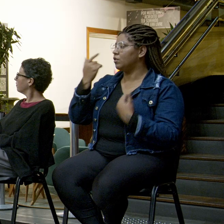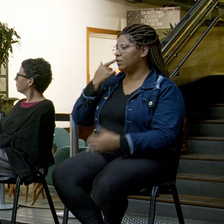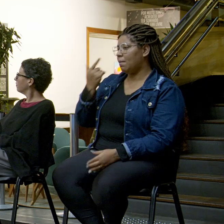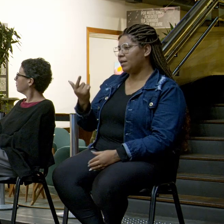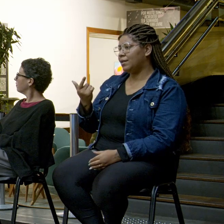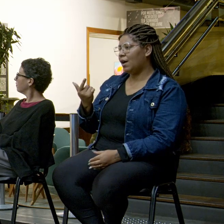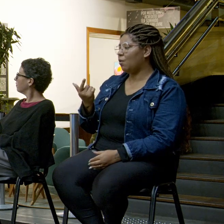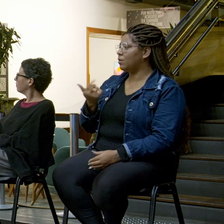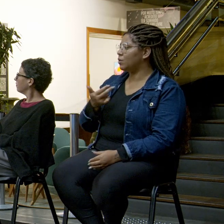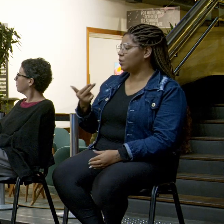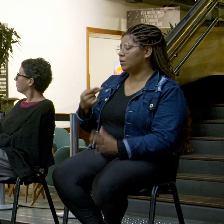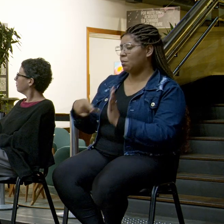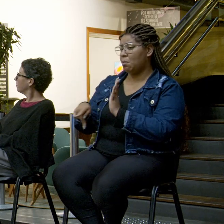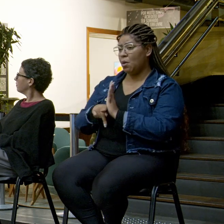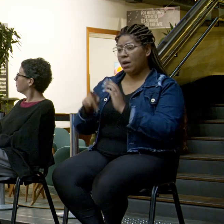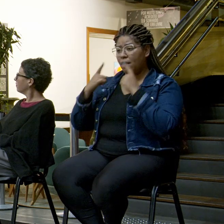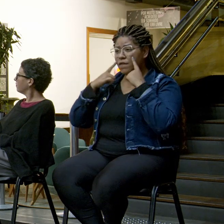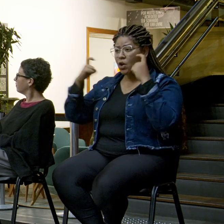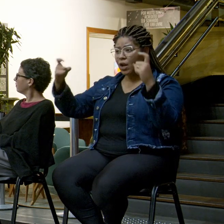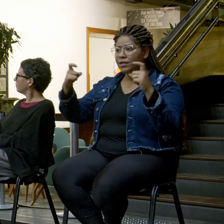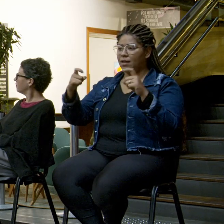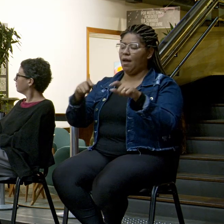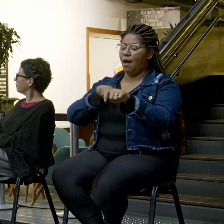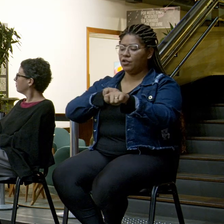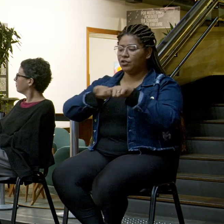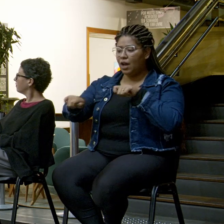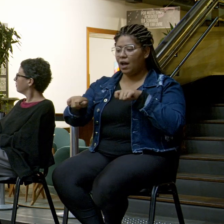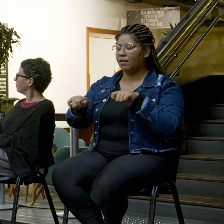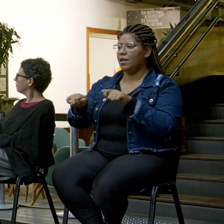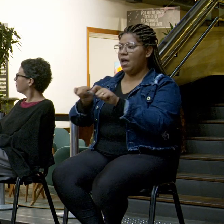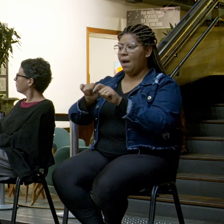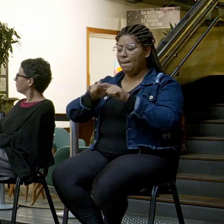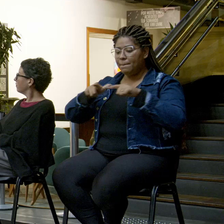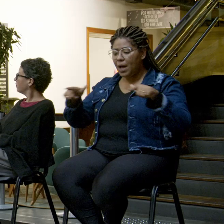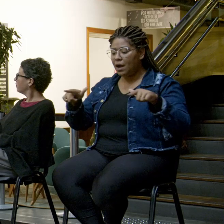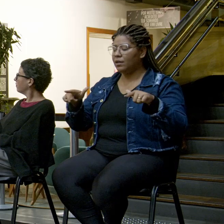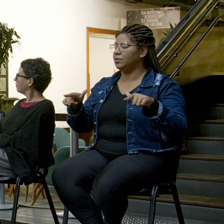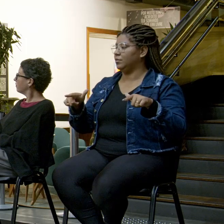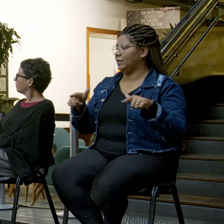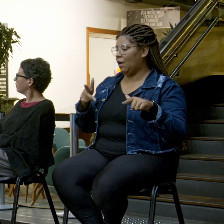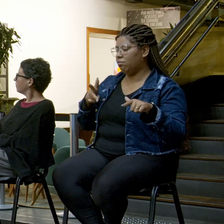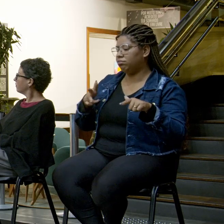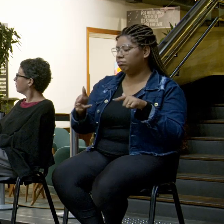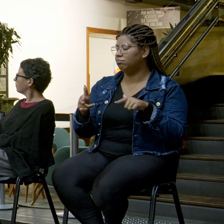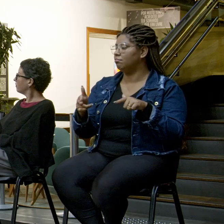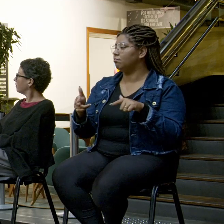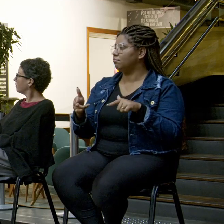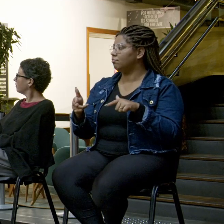de violência nesse corpo do papel, que é rasgado, que é aberto, que é rompido.